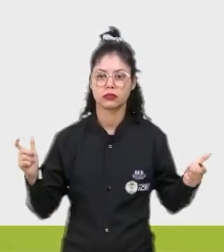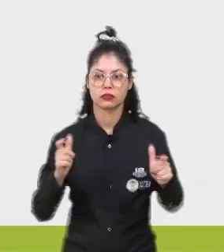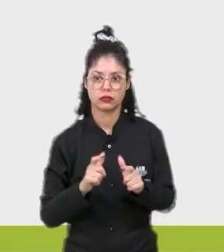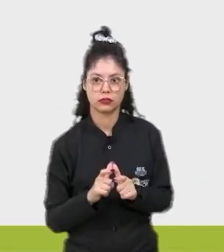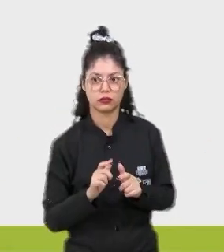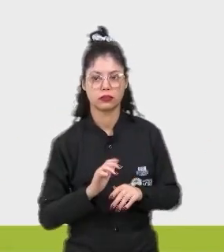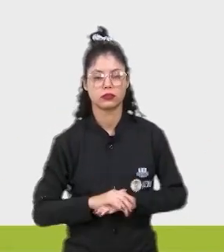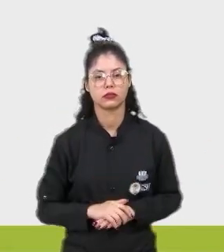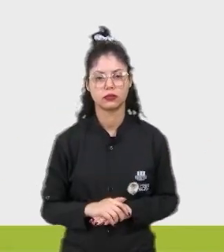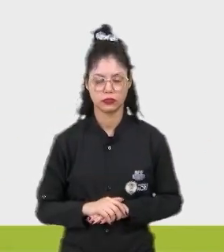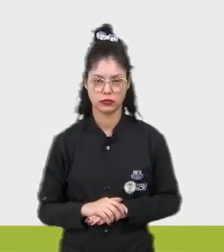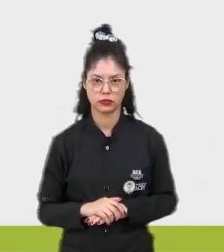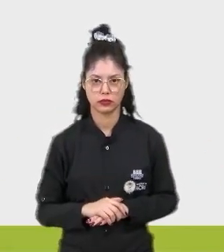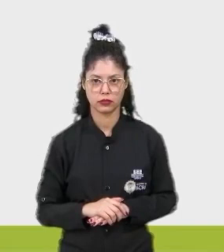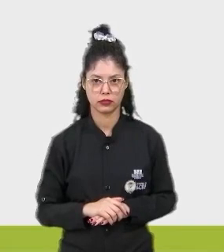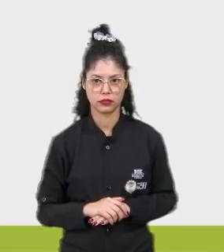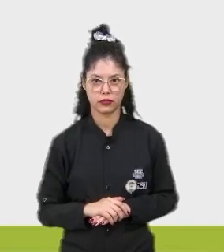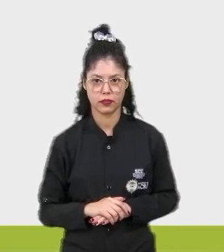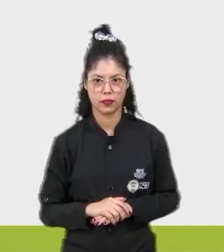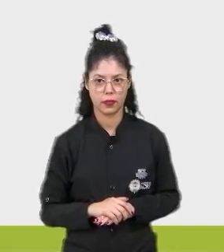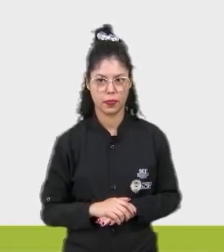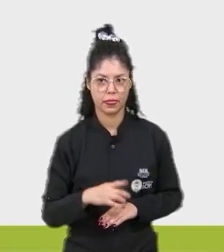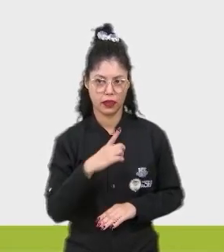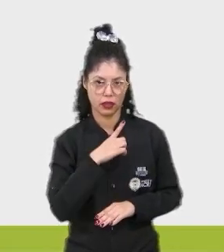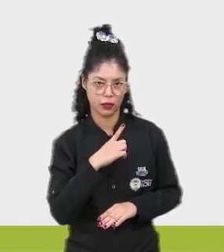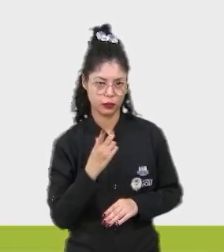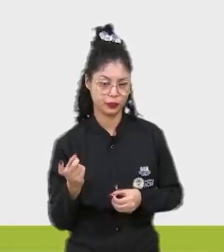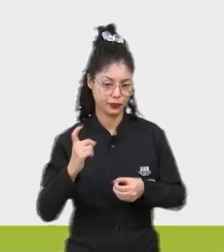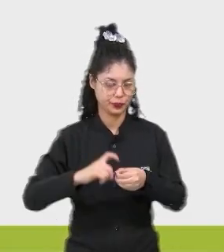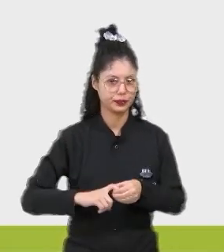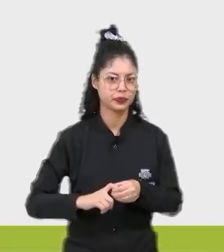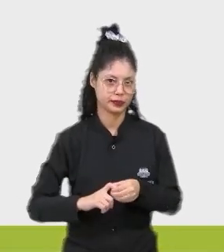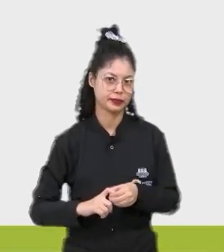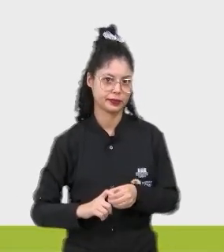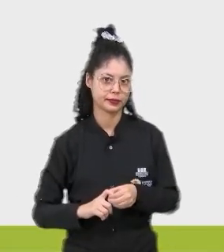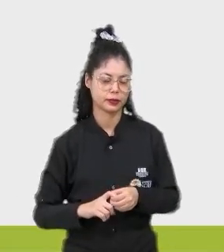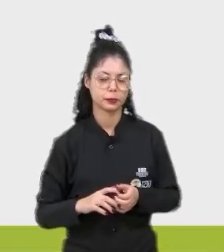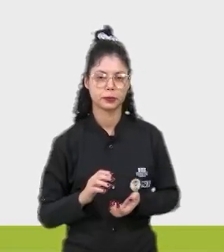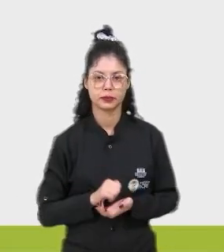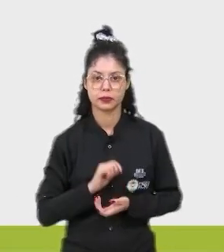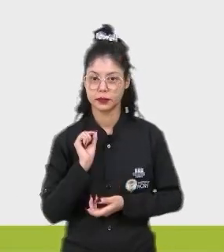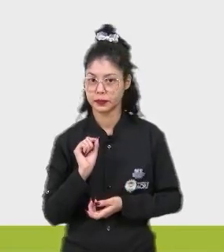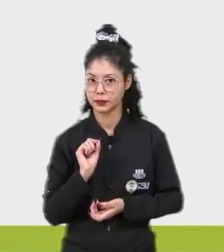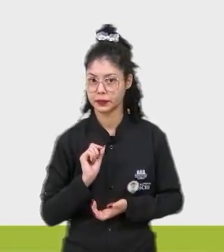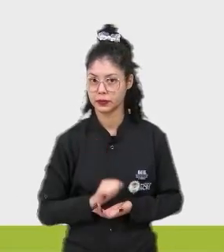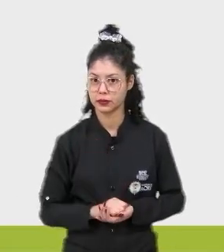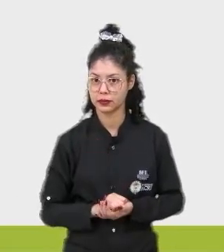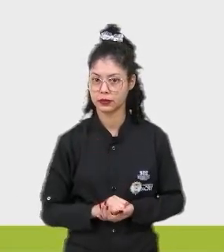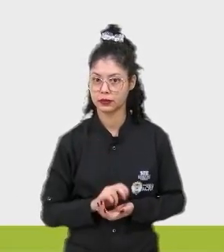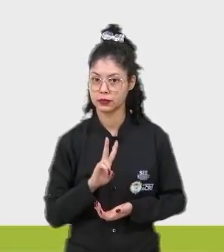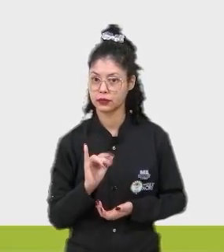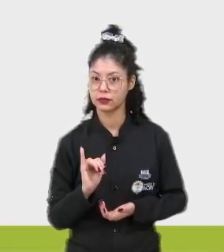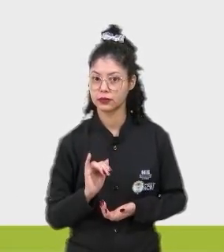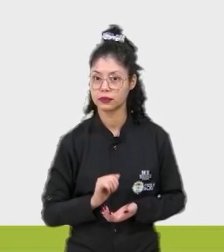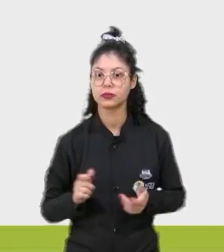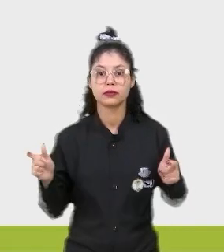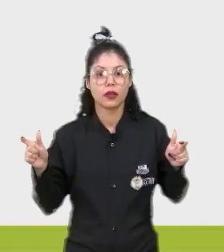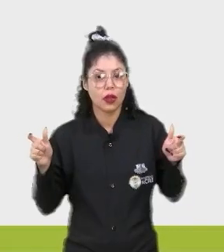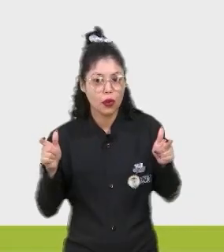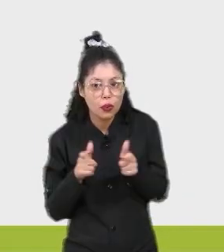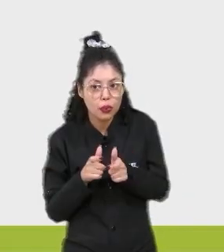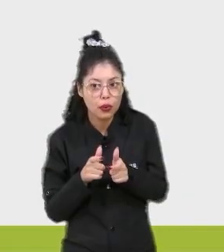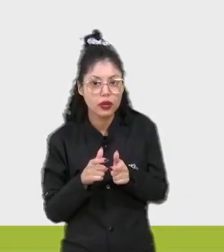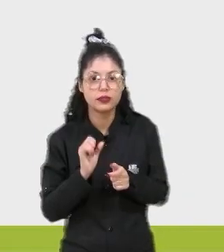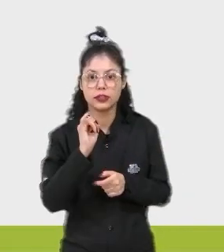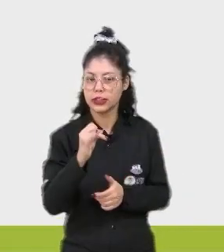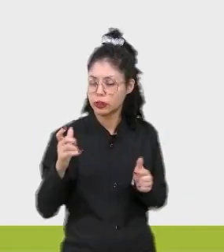diminuir do retorno dessa reflexão? Ela vai diminuir.